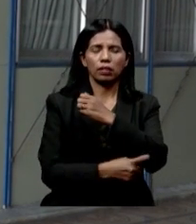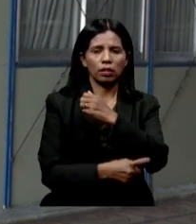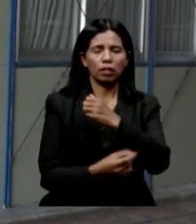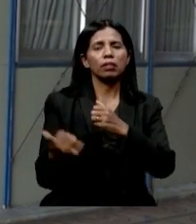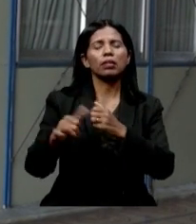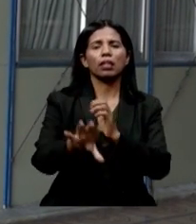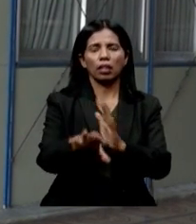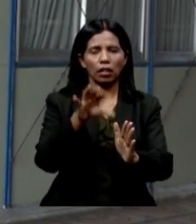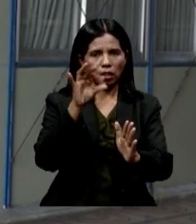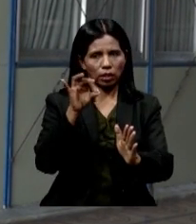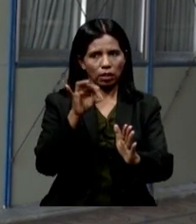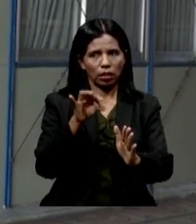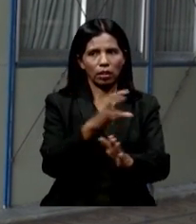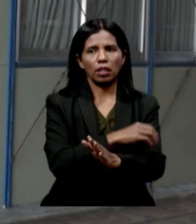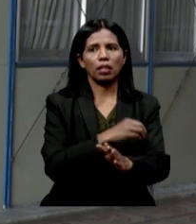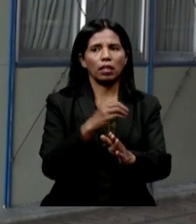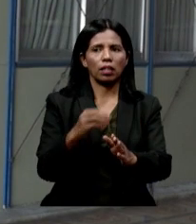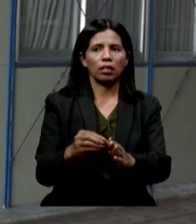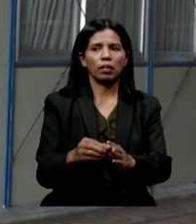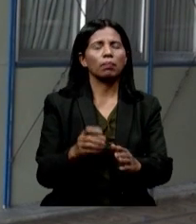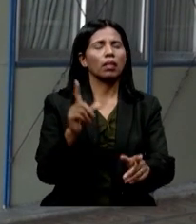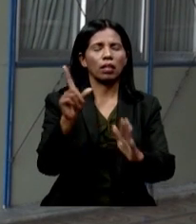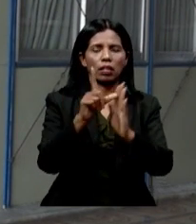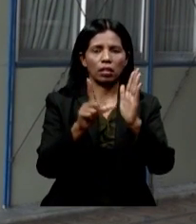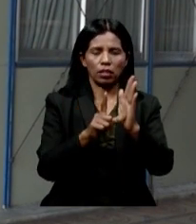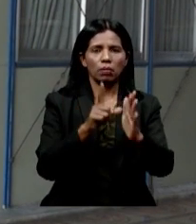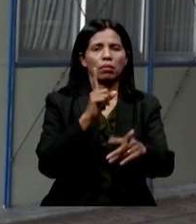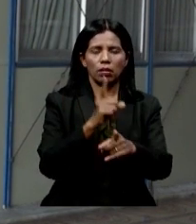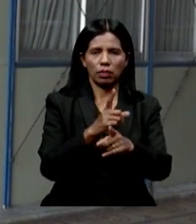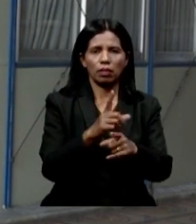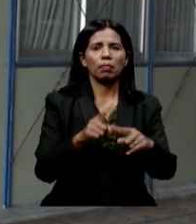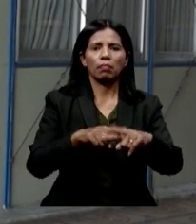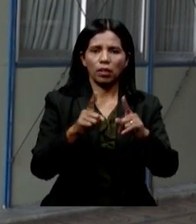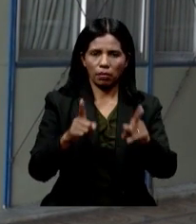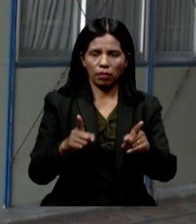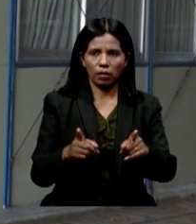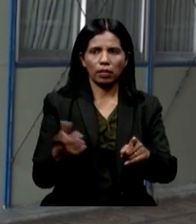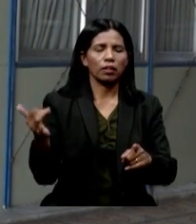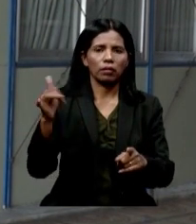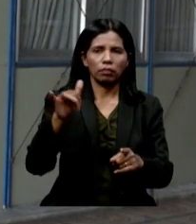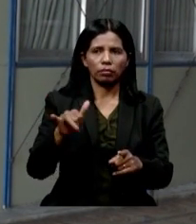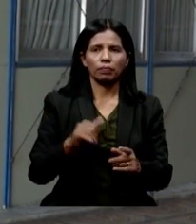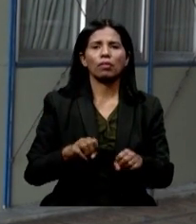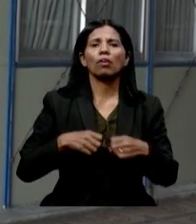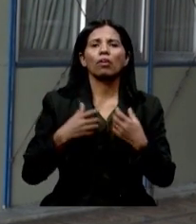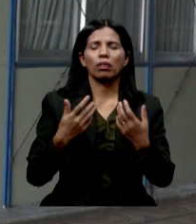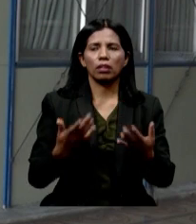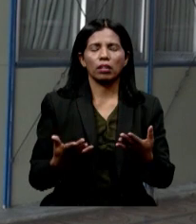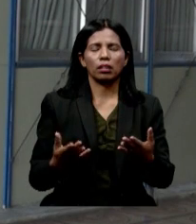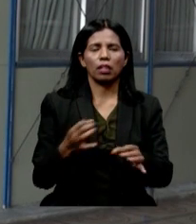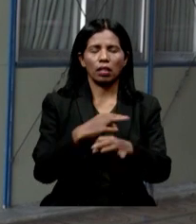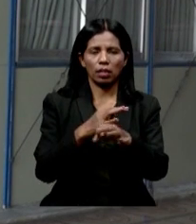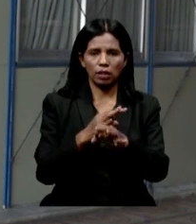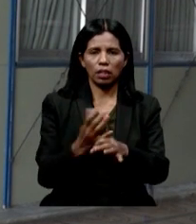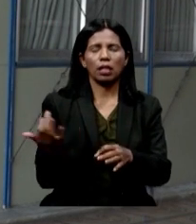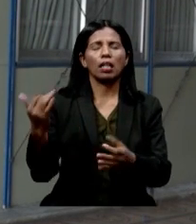retang nela os punishment e debe legal. Mas be sada o insama que reabilita labar